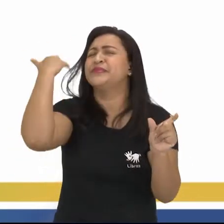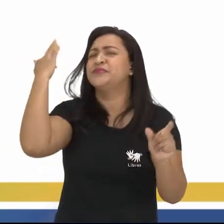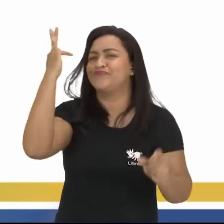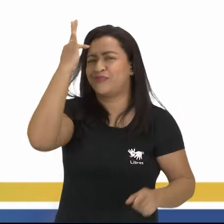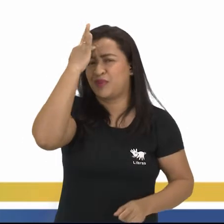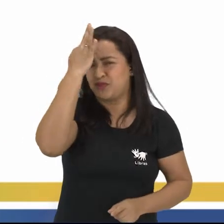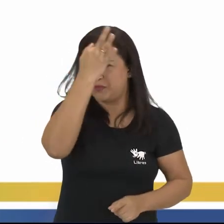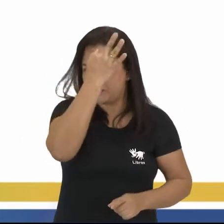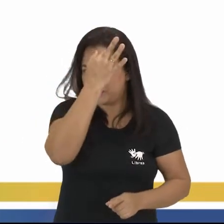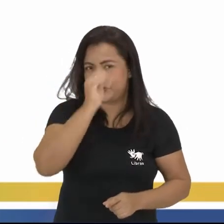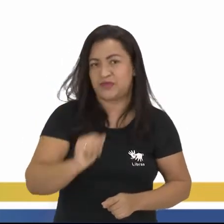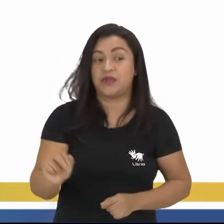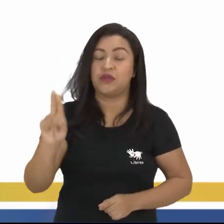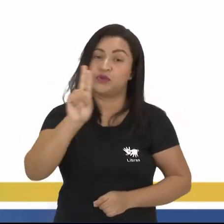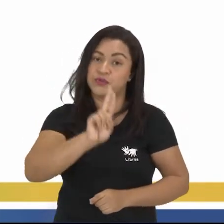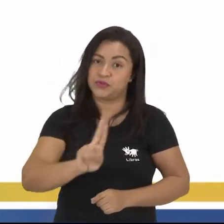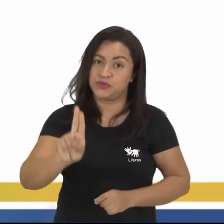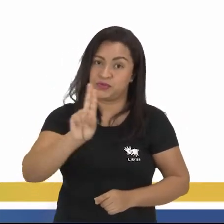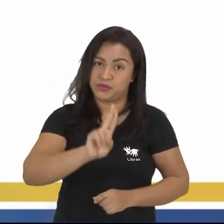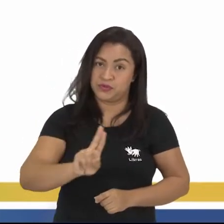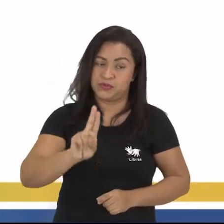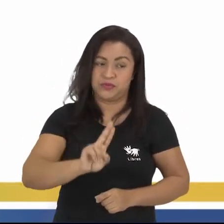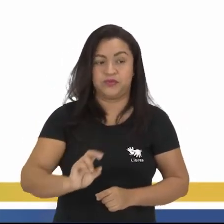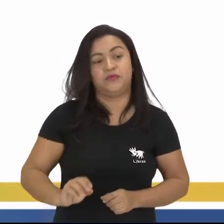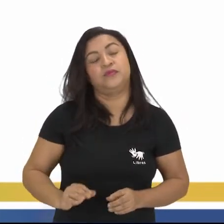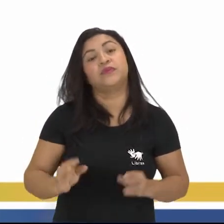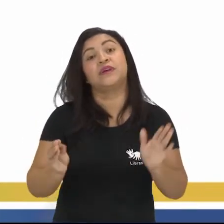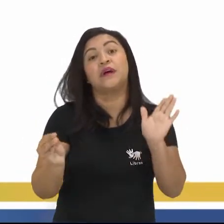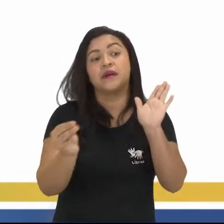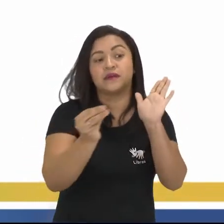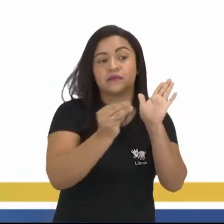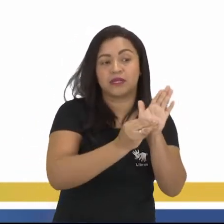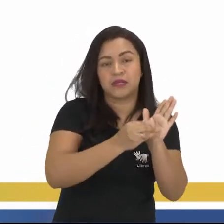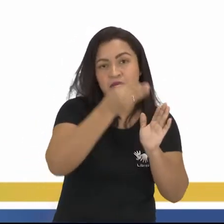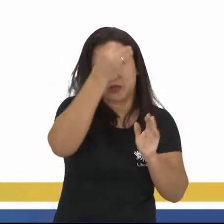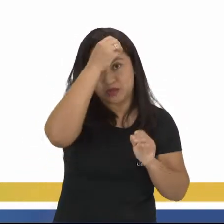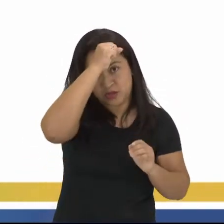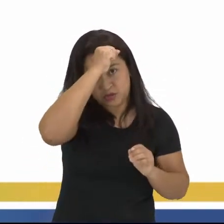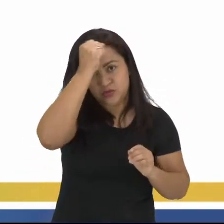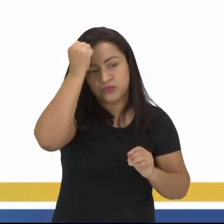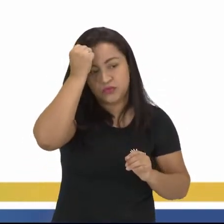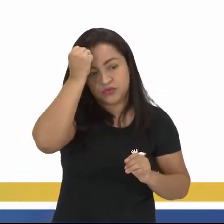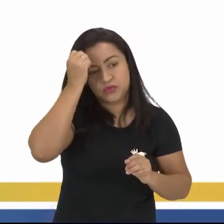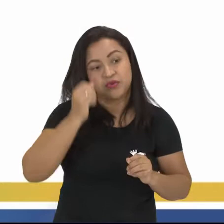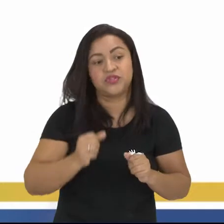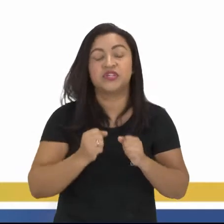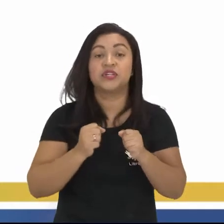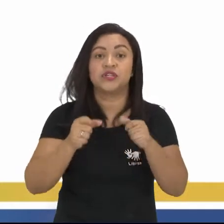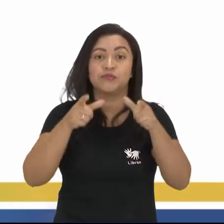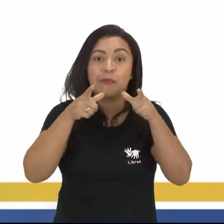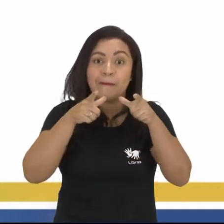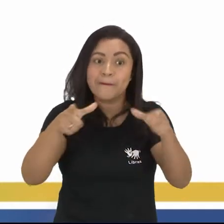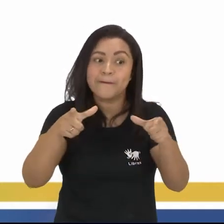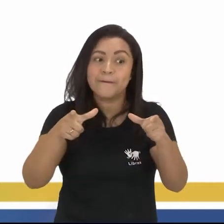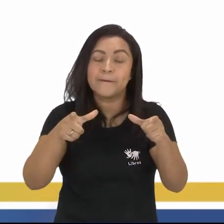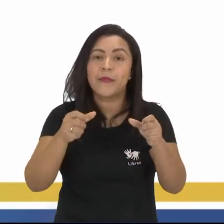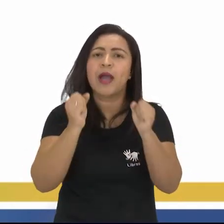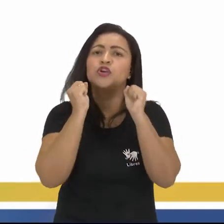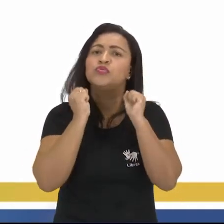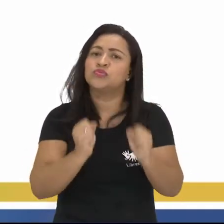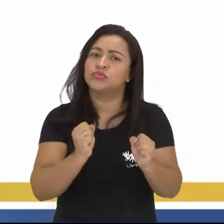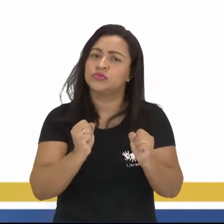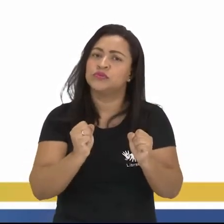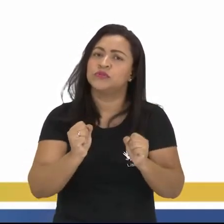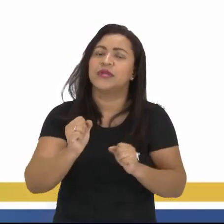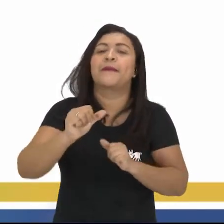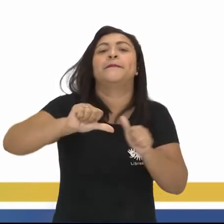é utilizada, aplicada na sociologia, para chamar a atenção que tudo pode ser mudado, tudo